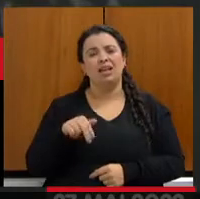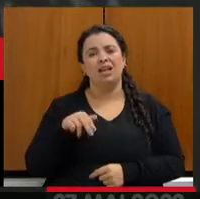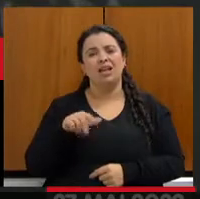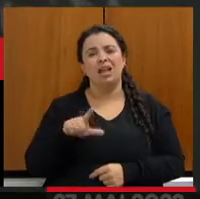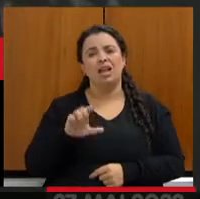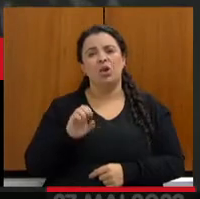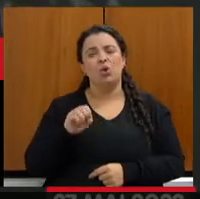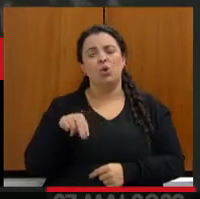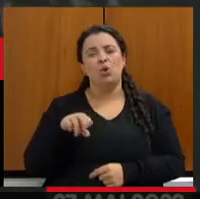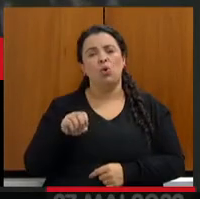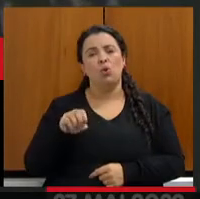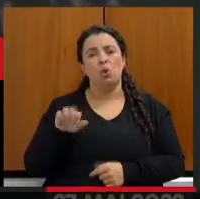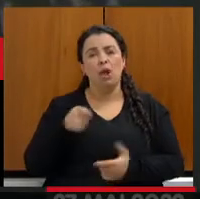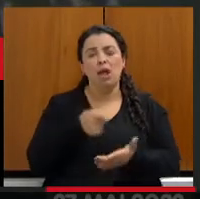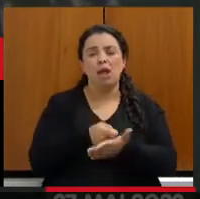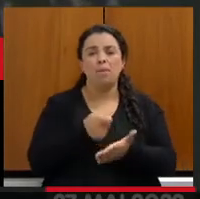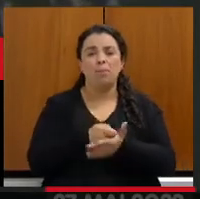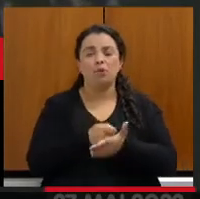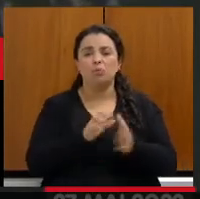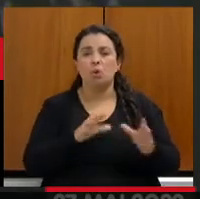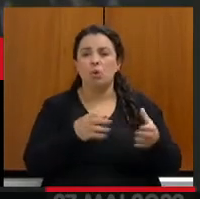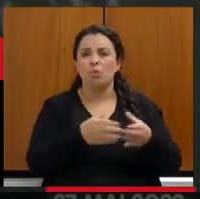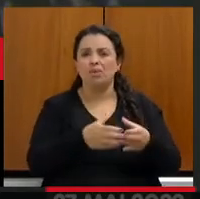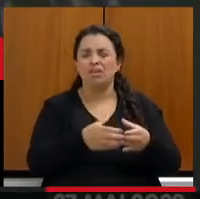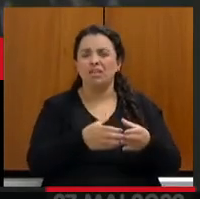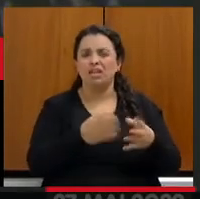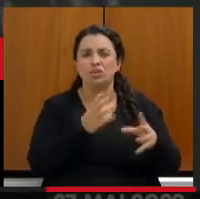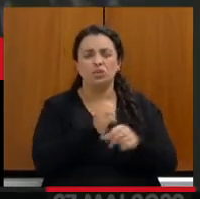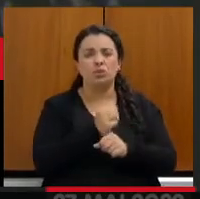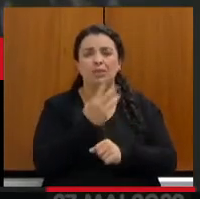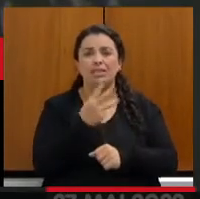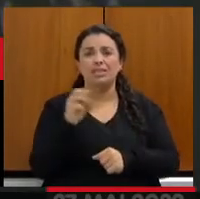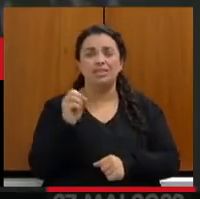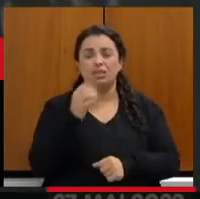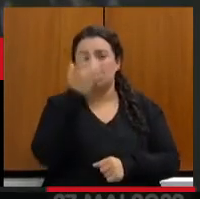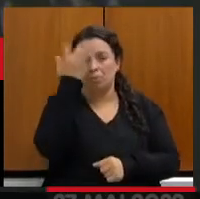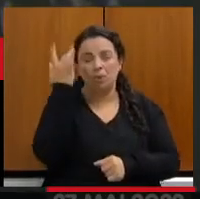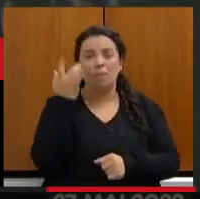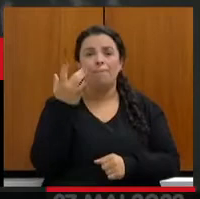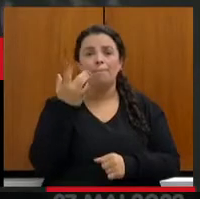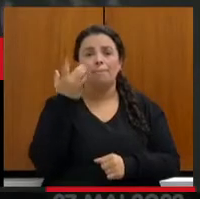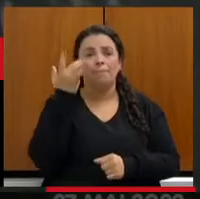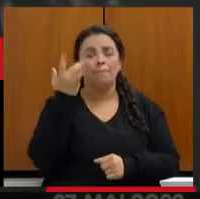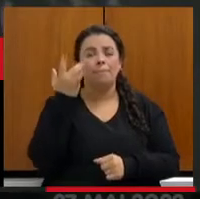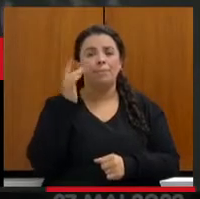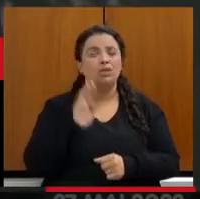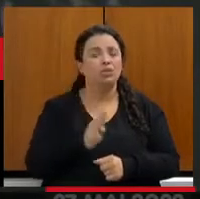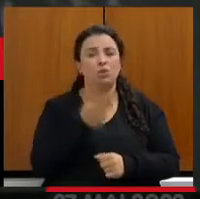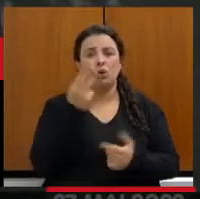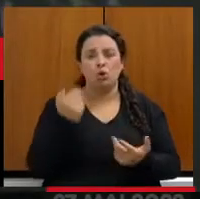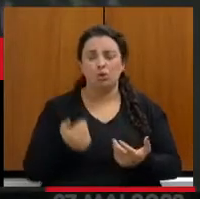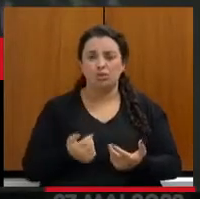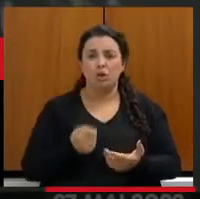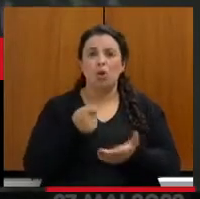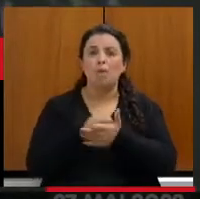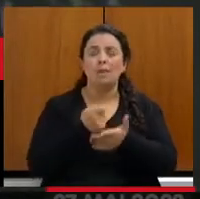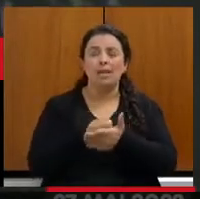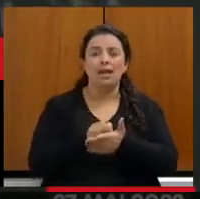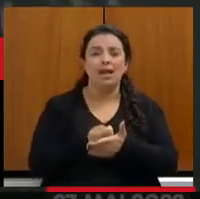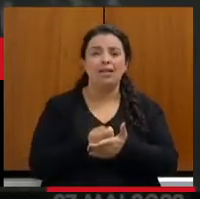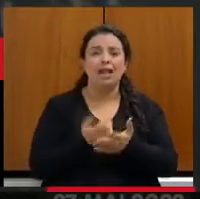mais de 300 mil habitantes sendo obrigada a receber uma